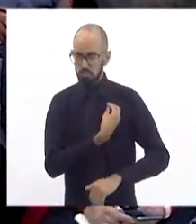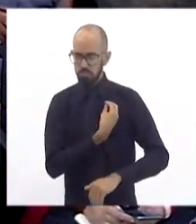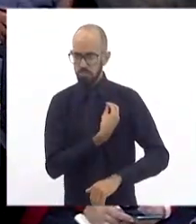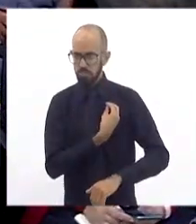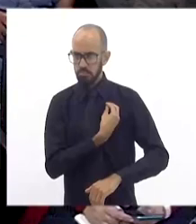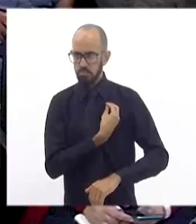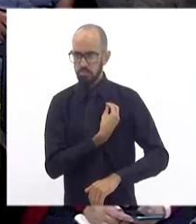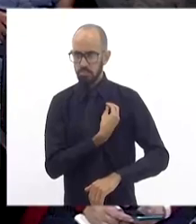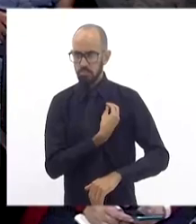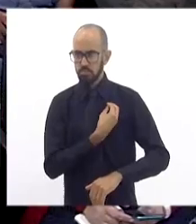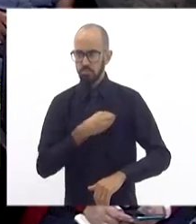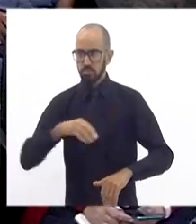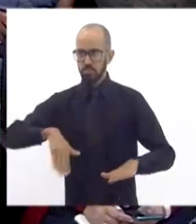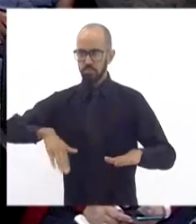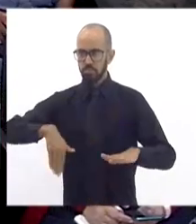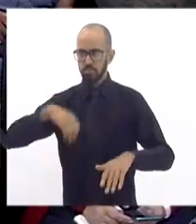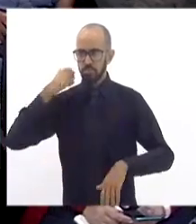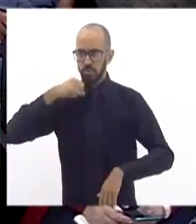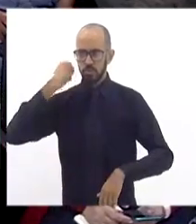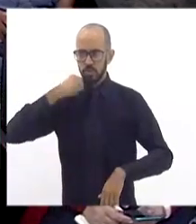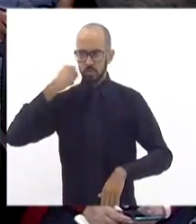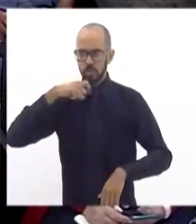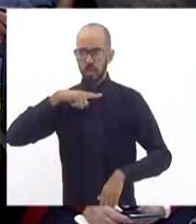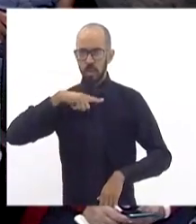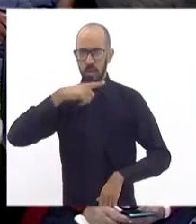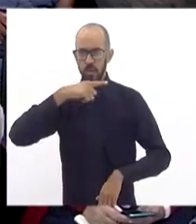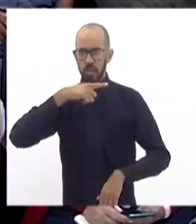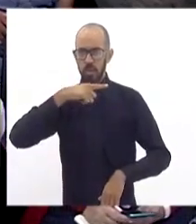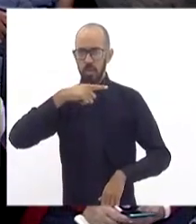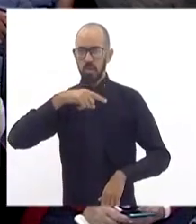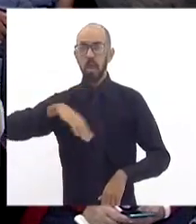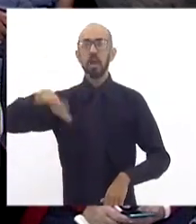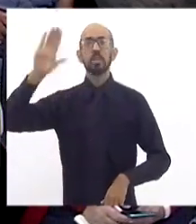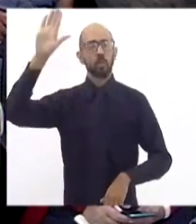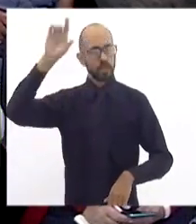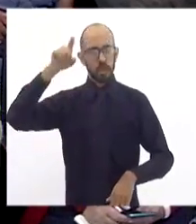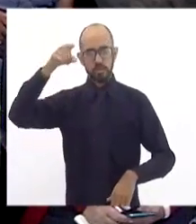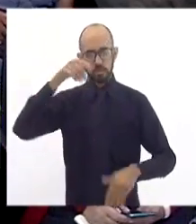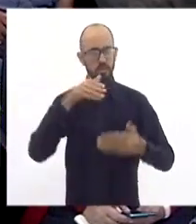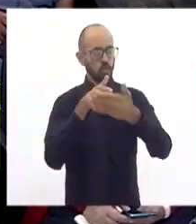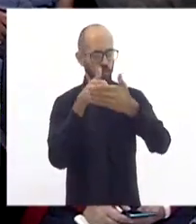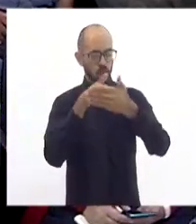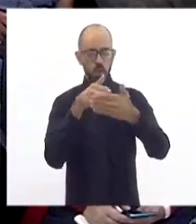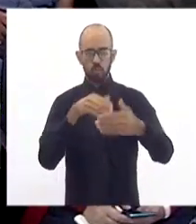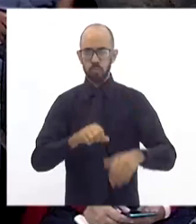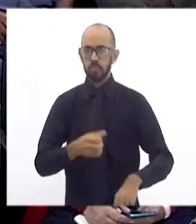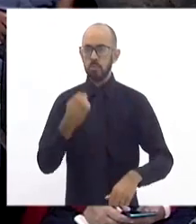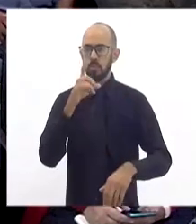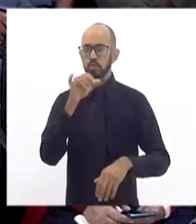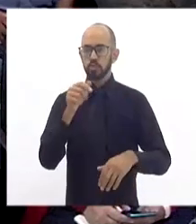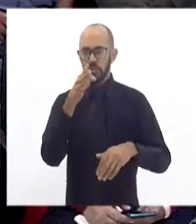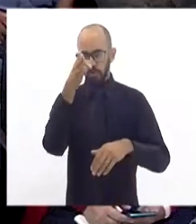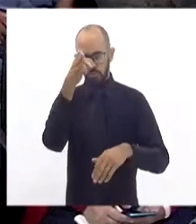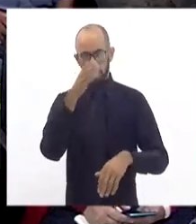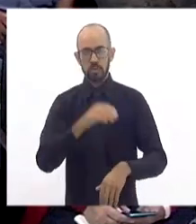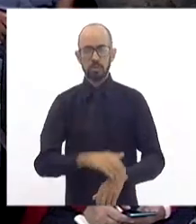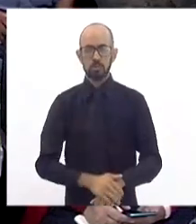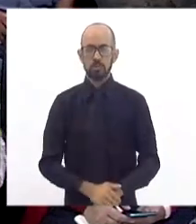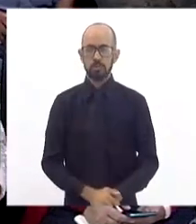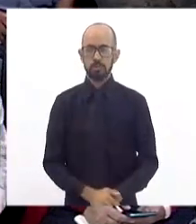da região da receptiva não estão lá lá Bom dia para vocês vamos